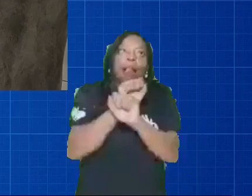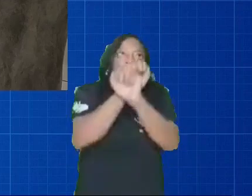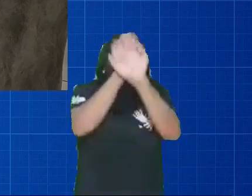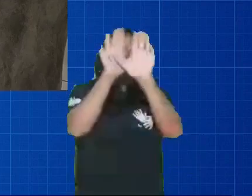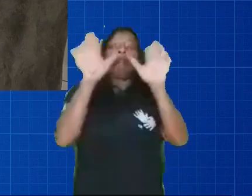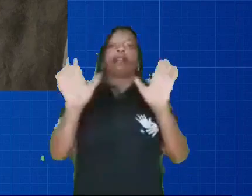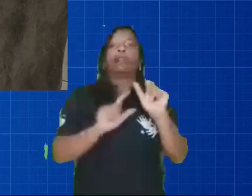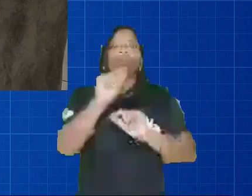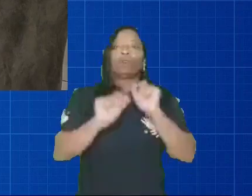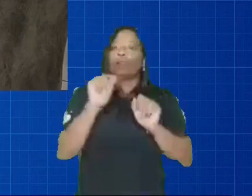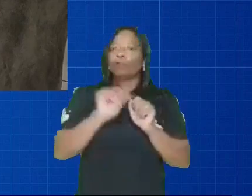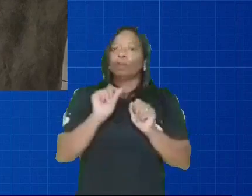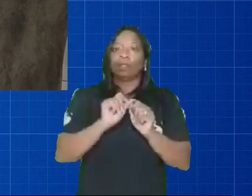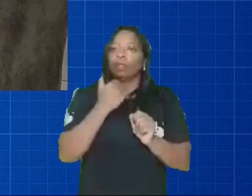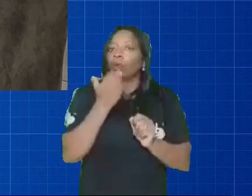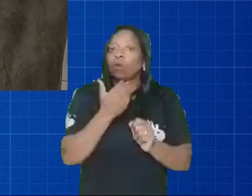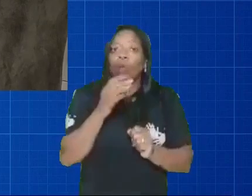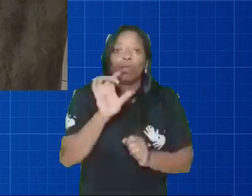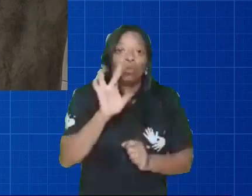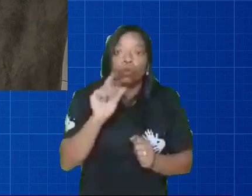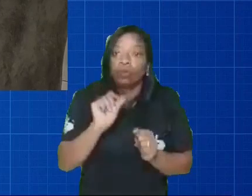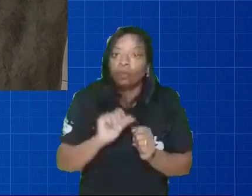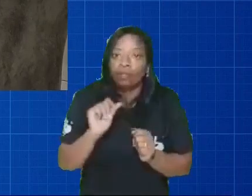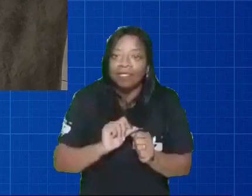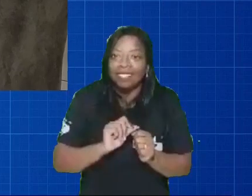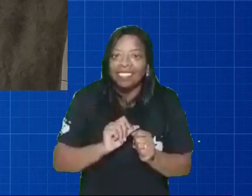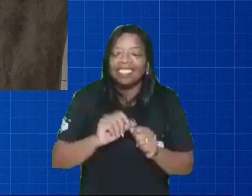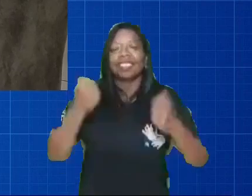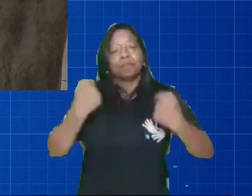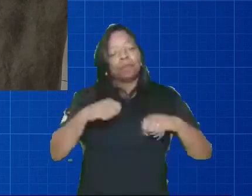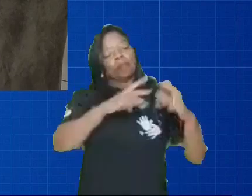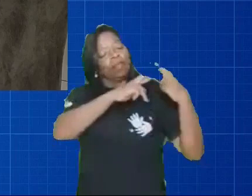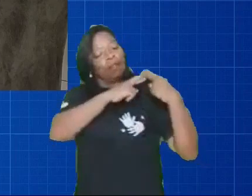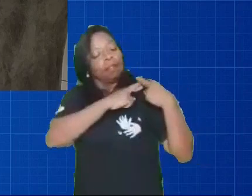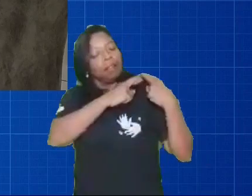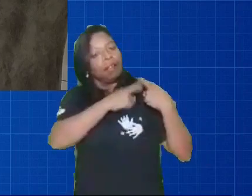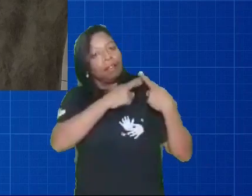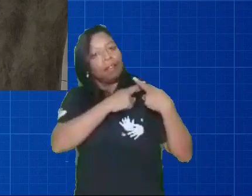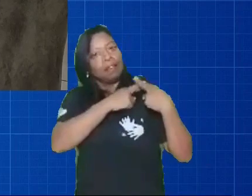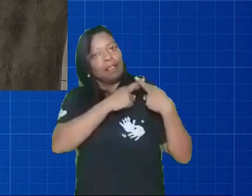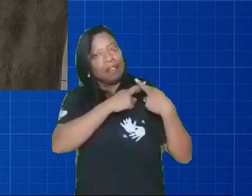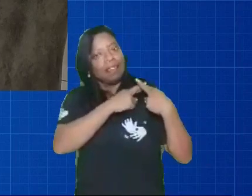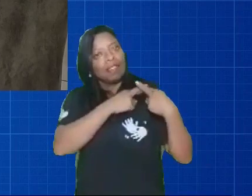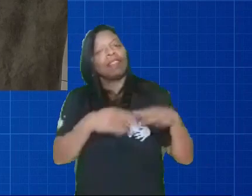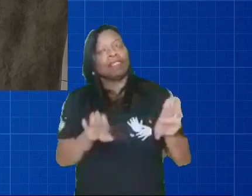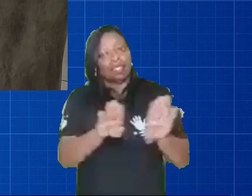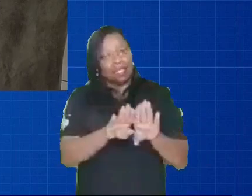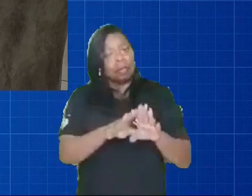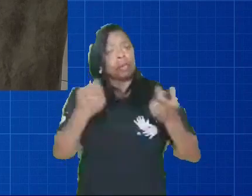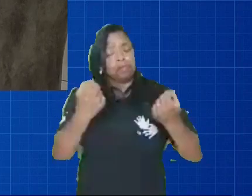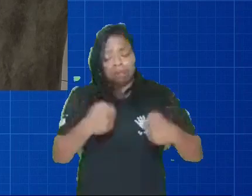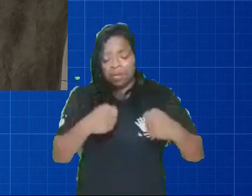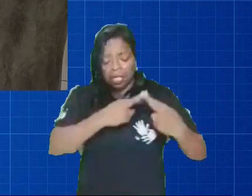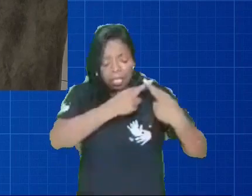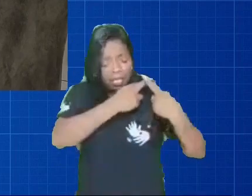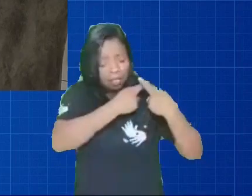passa por esse lugar também de um fazer com sentido. Não só fazer por fazer, né? Mas que tem um sentido para o município, um sentido para quem faz,